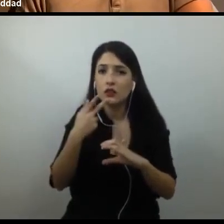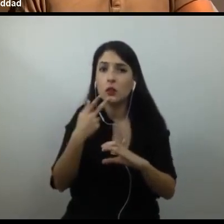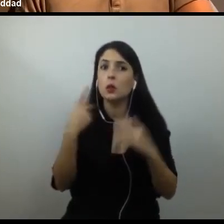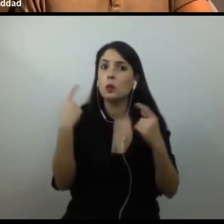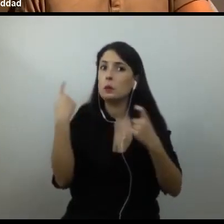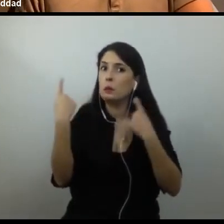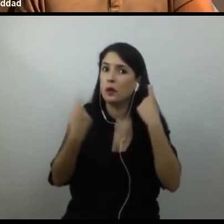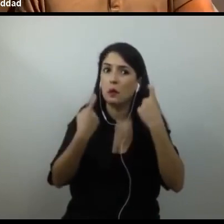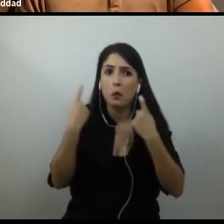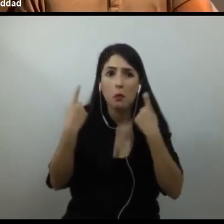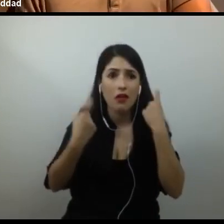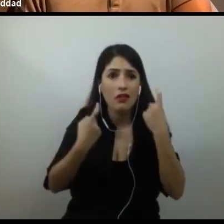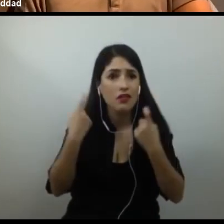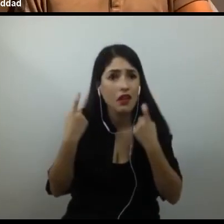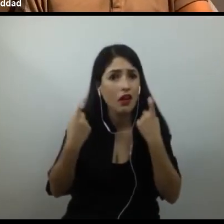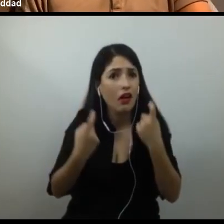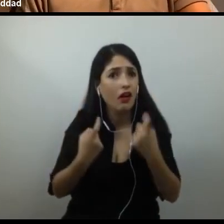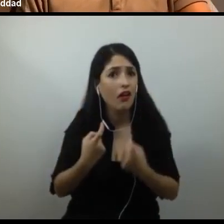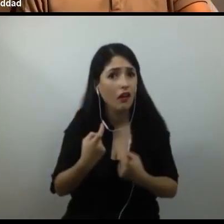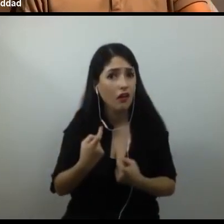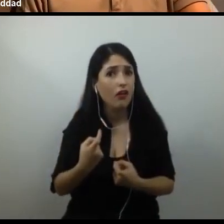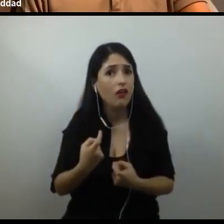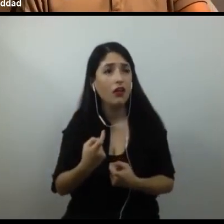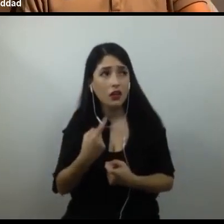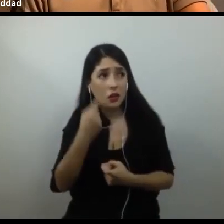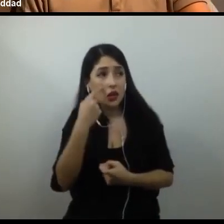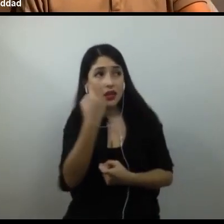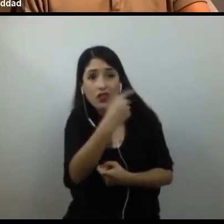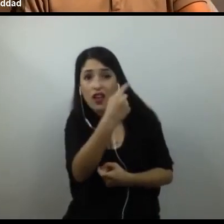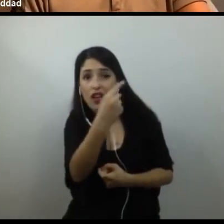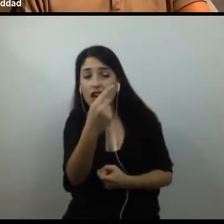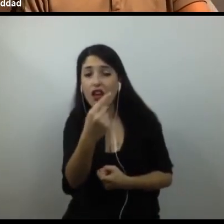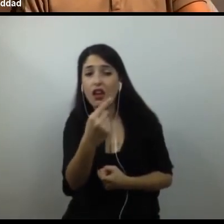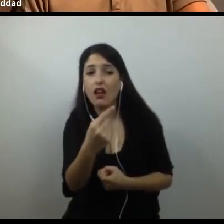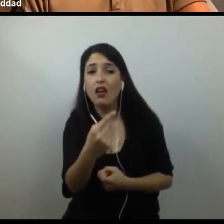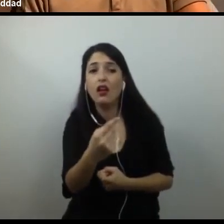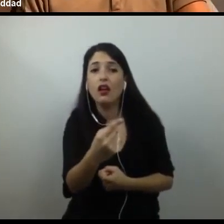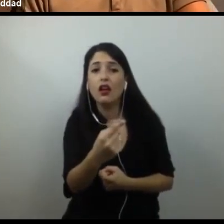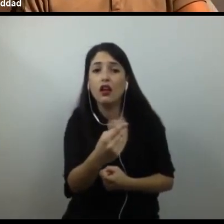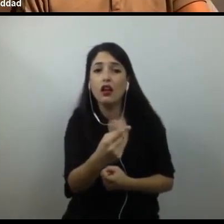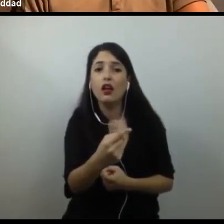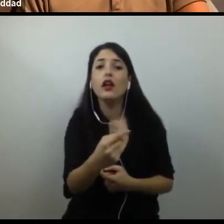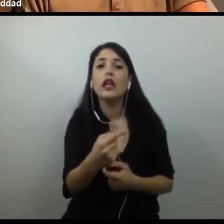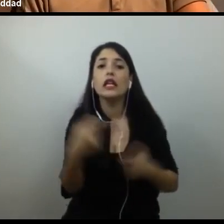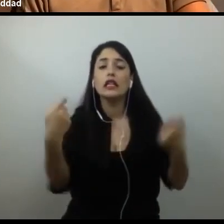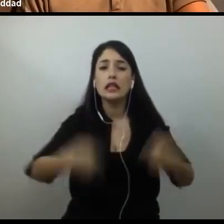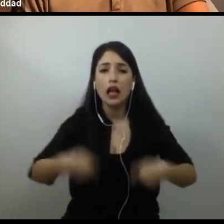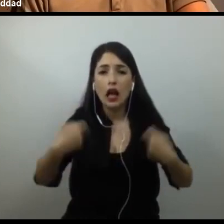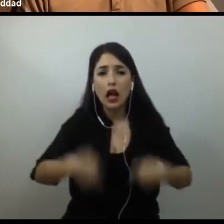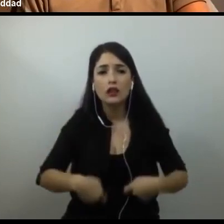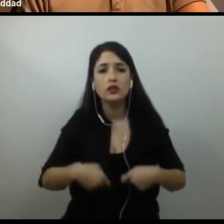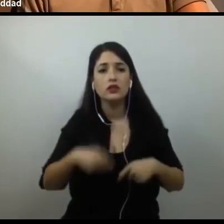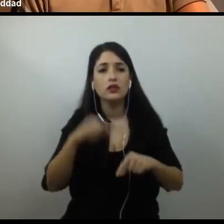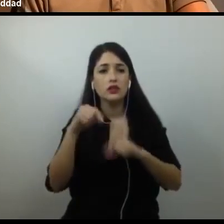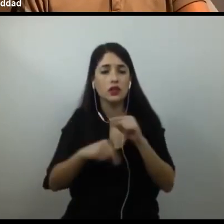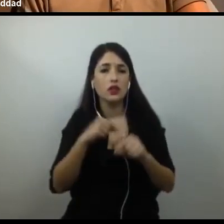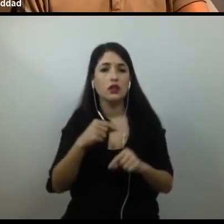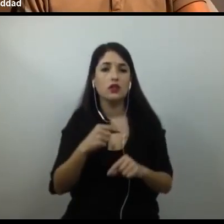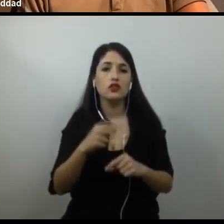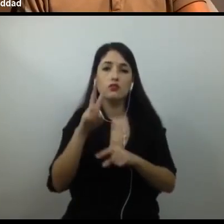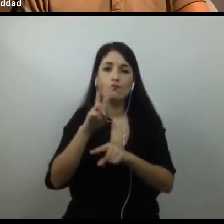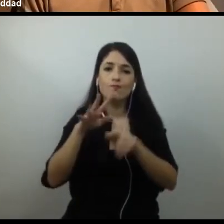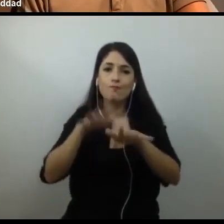preocupação com os atos que nós entendemos a necessidade ou a vontade de